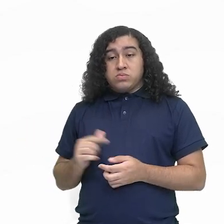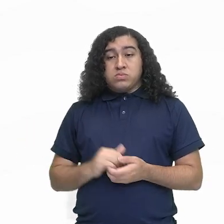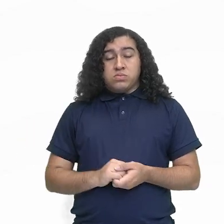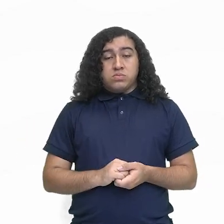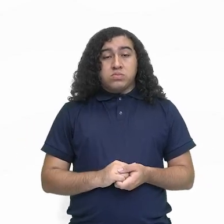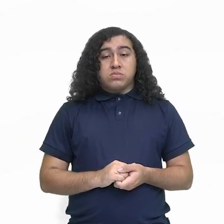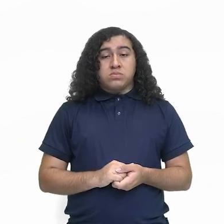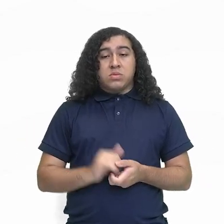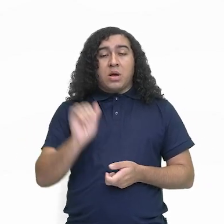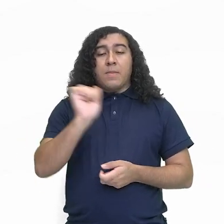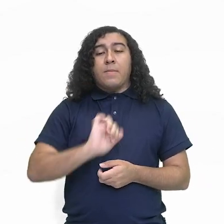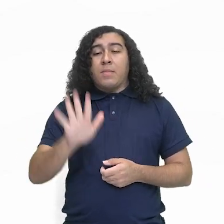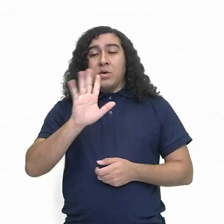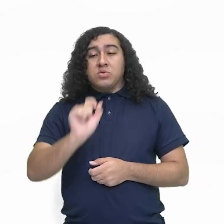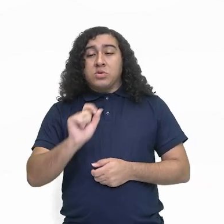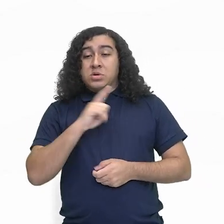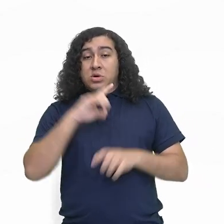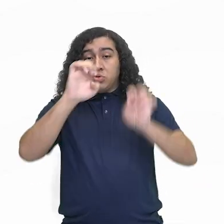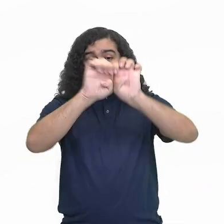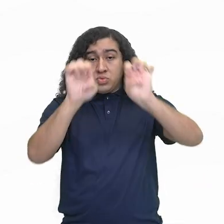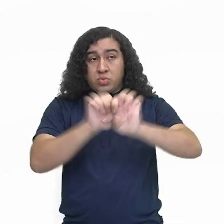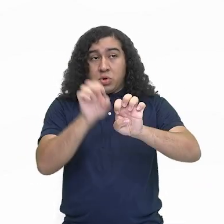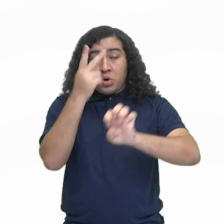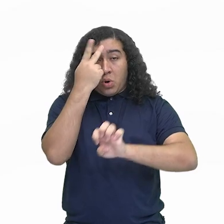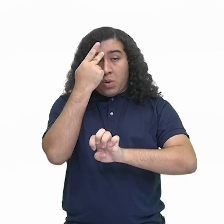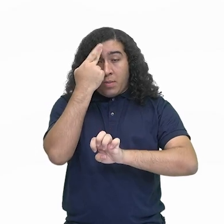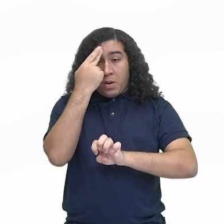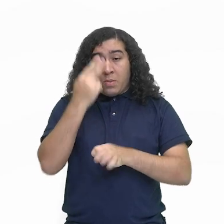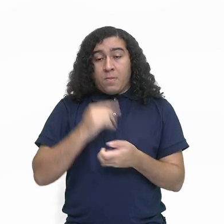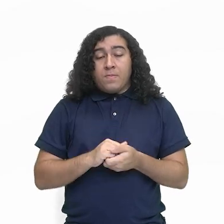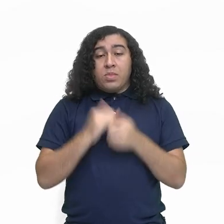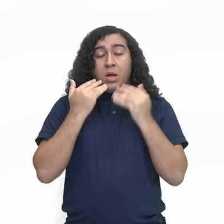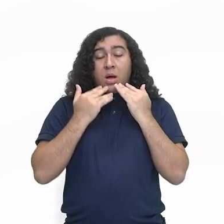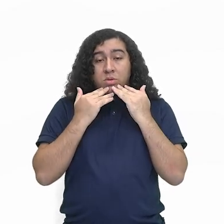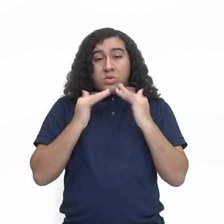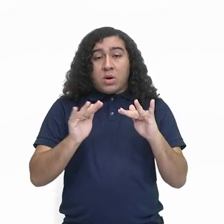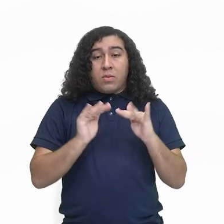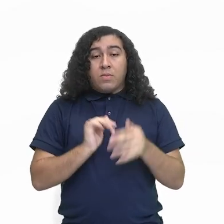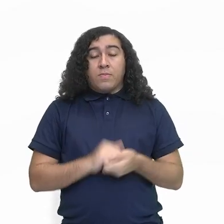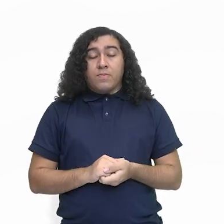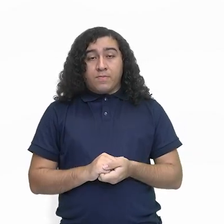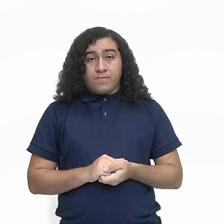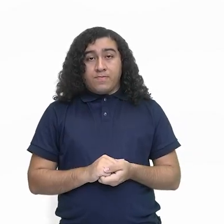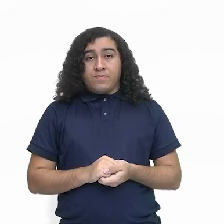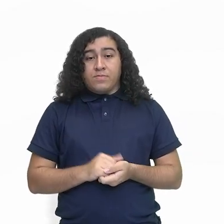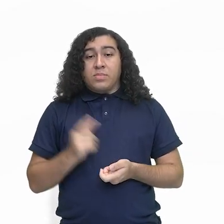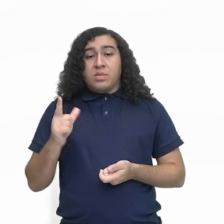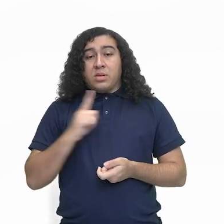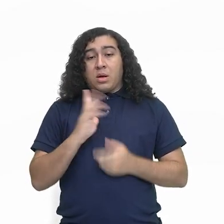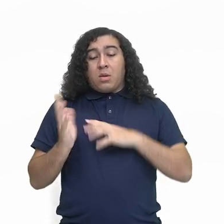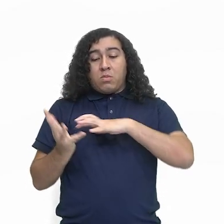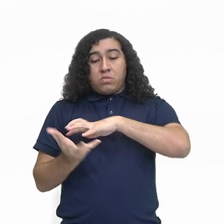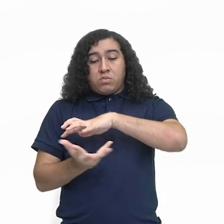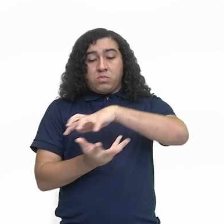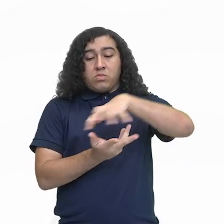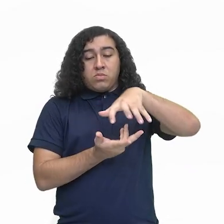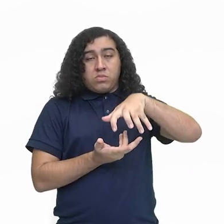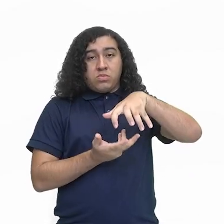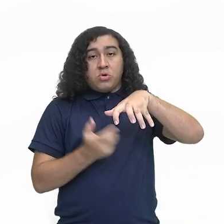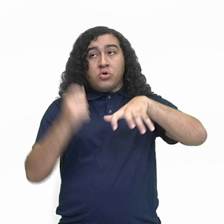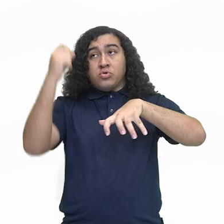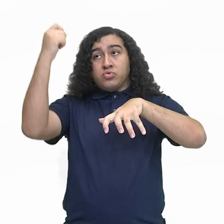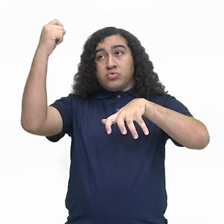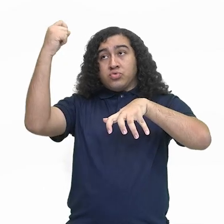perceber como era para funcionar de forma natural, né? Os raios solares, eles iam chegar